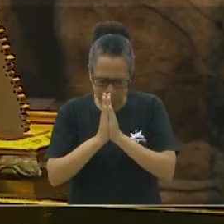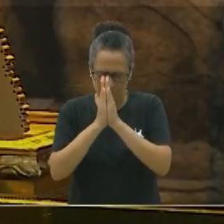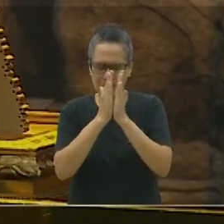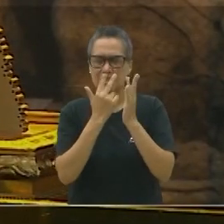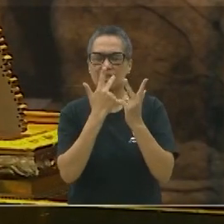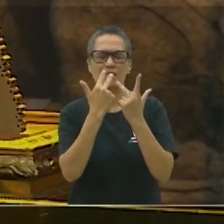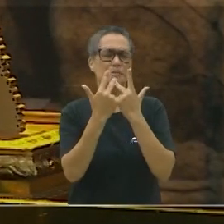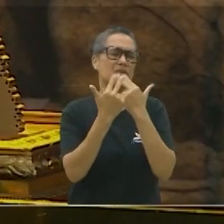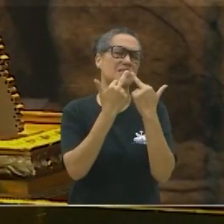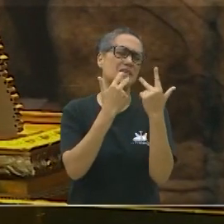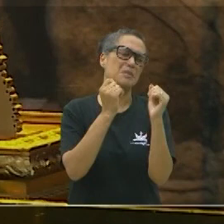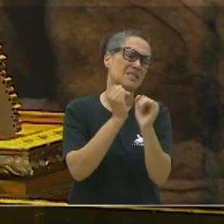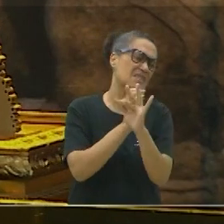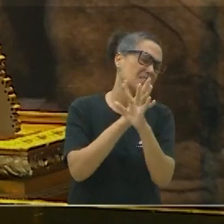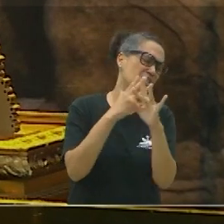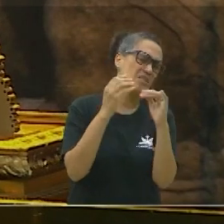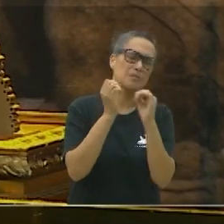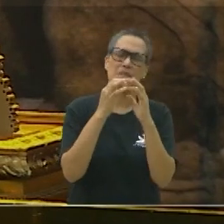Senhor, me revela